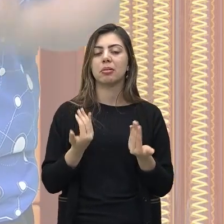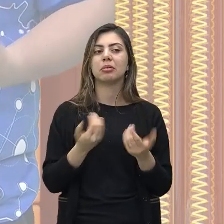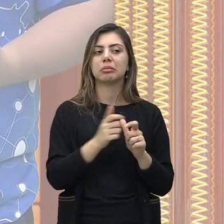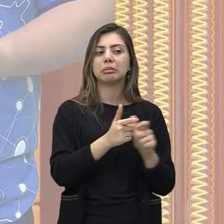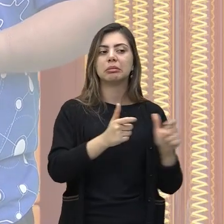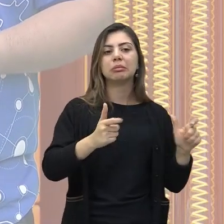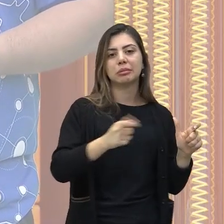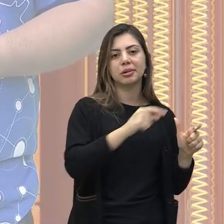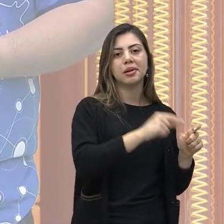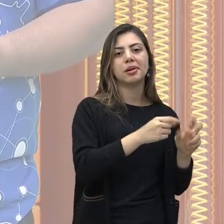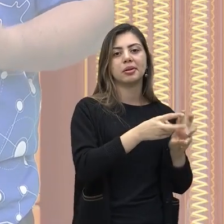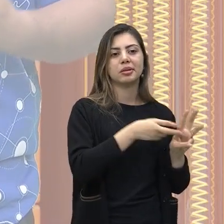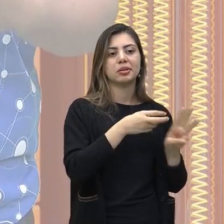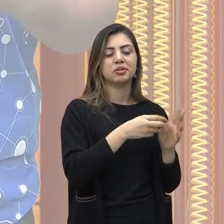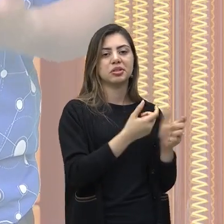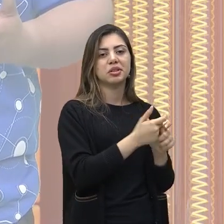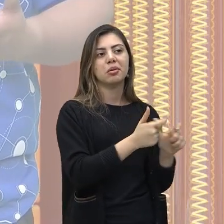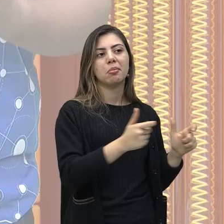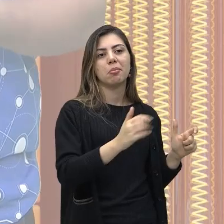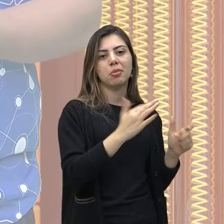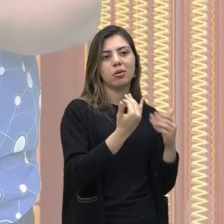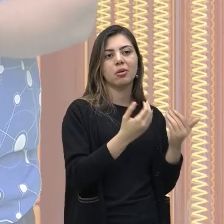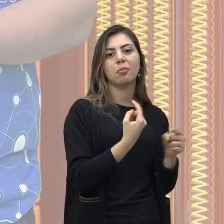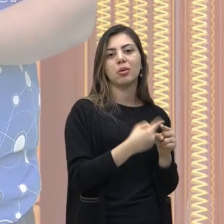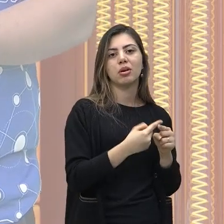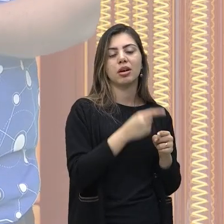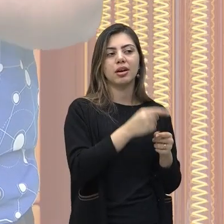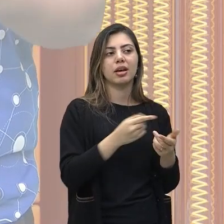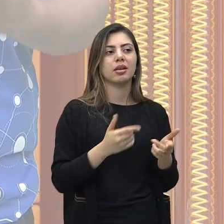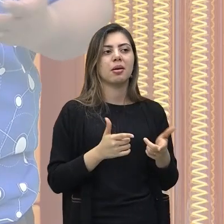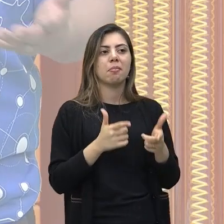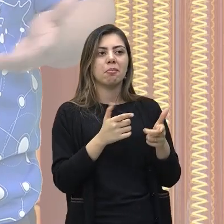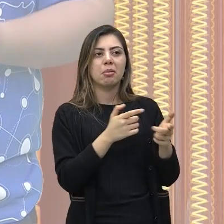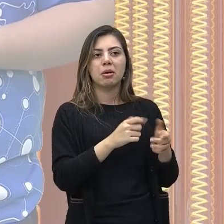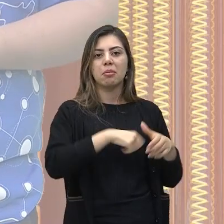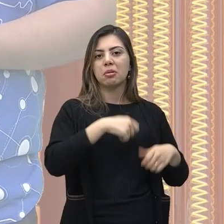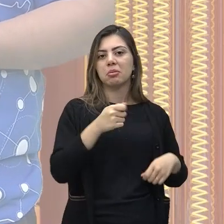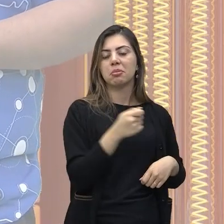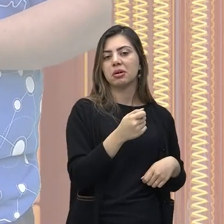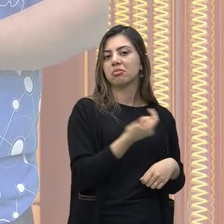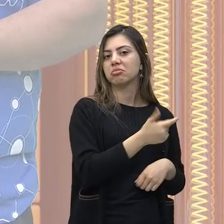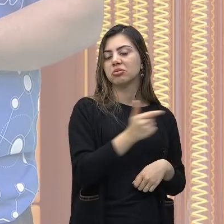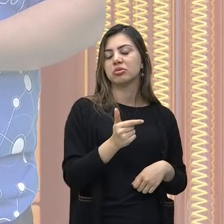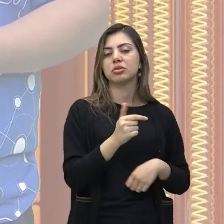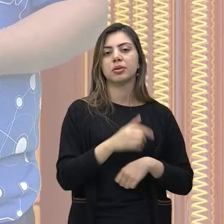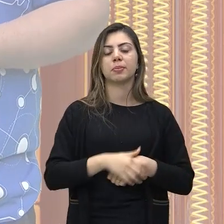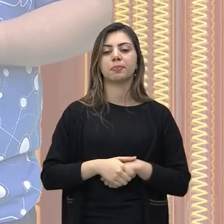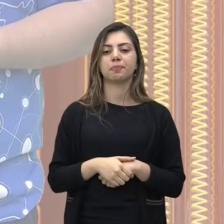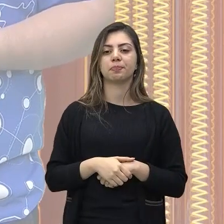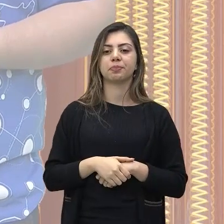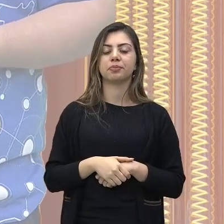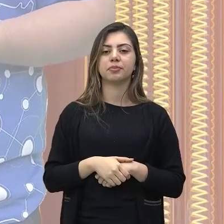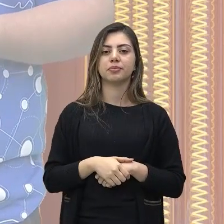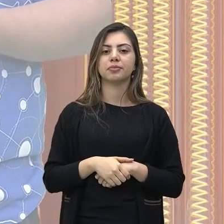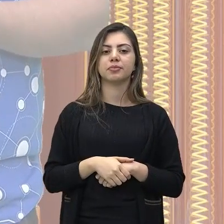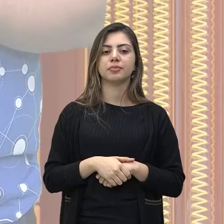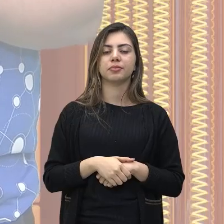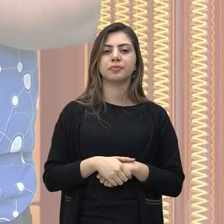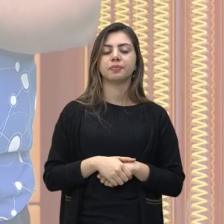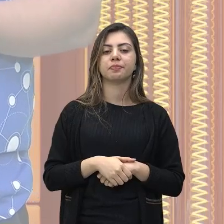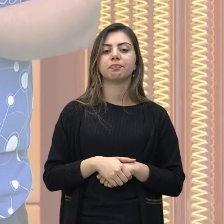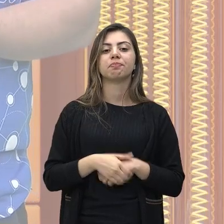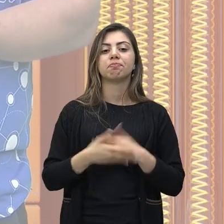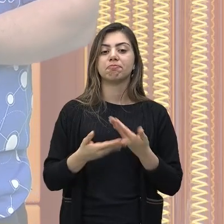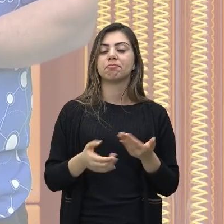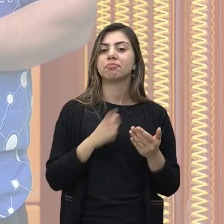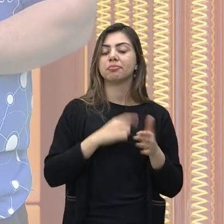os indígenas que não possuíam armas de fogo, tal qual o homem branco, para lutar pela posse dessas terras. Continuando. A